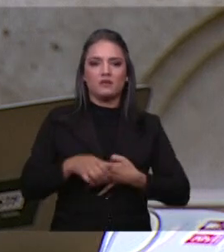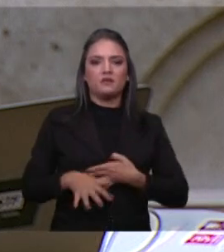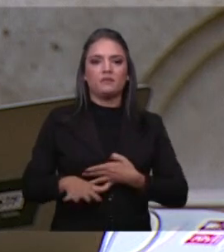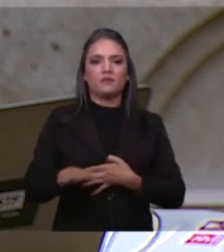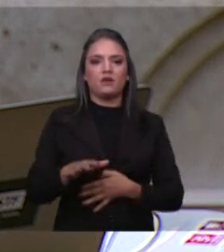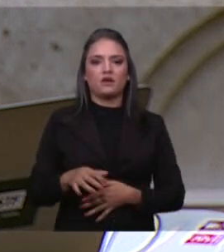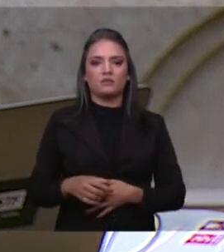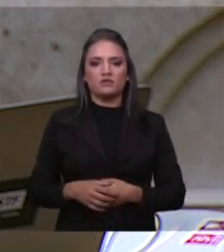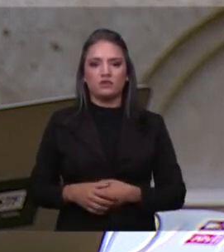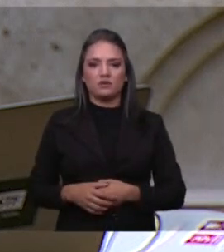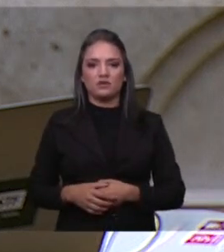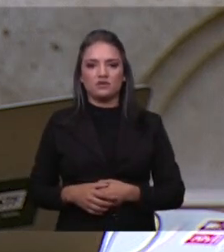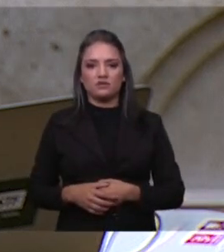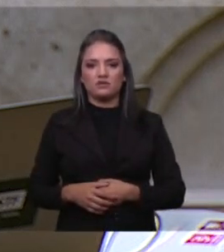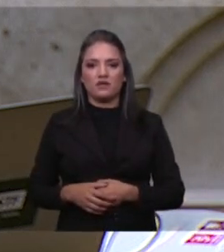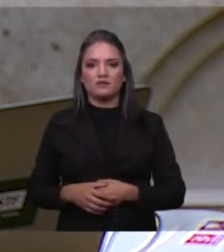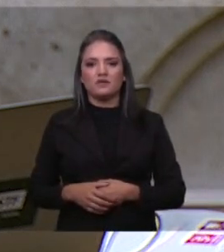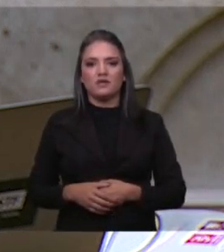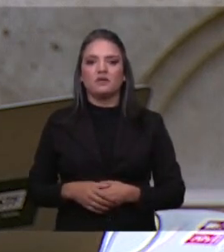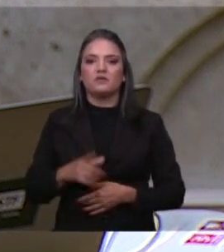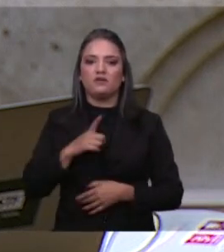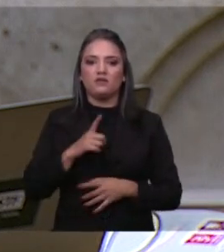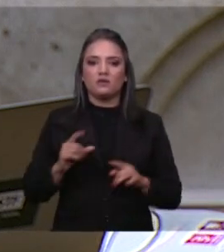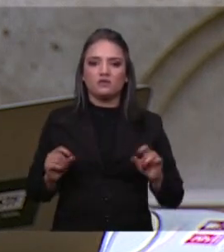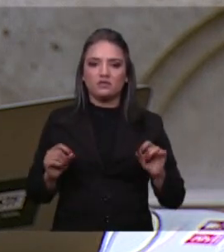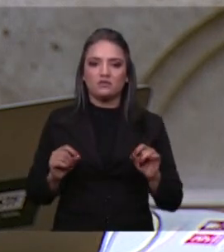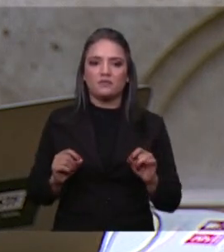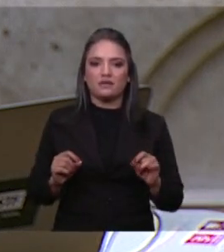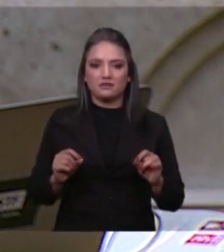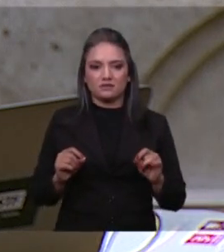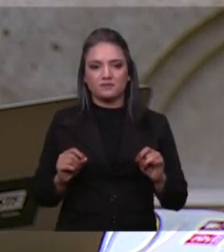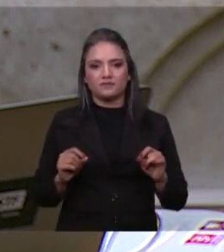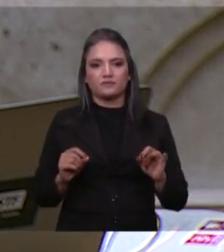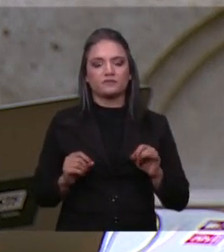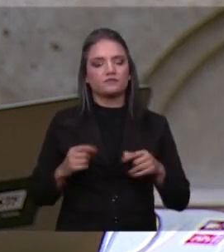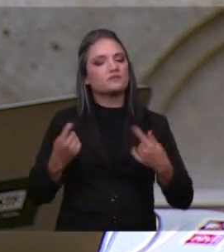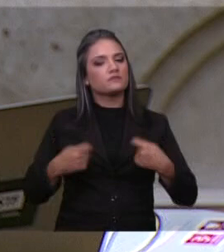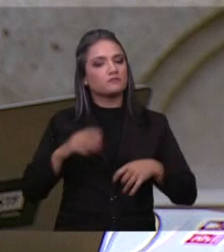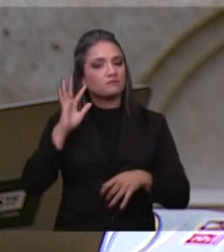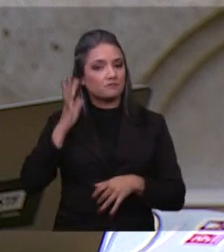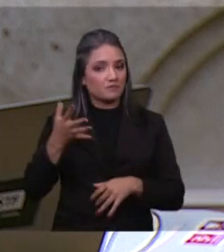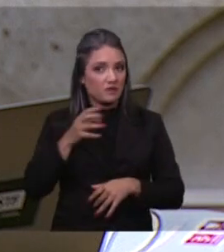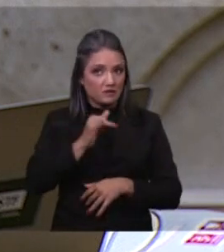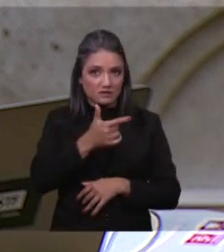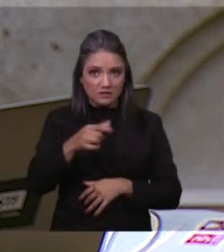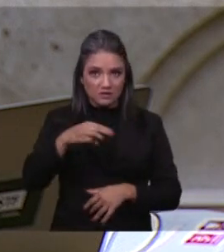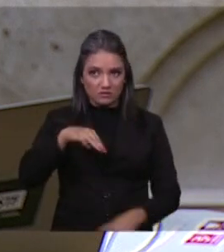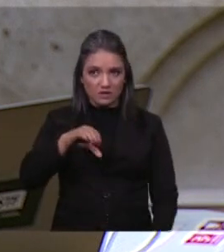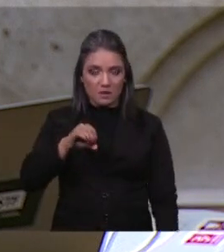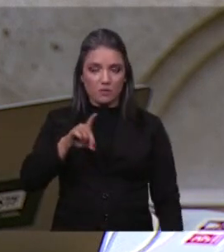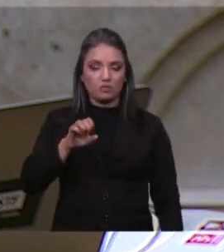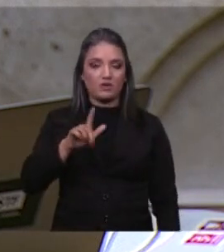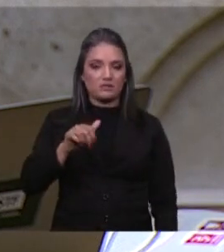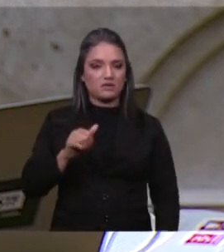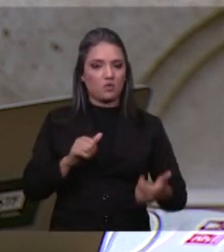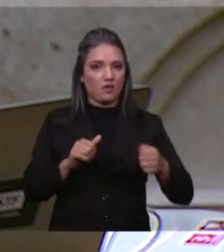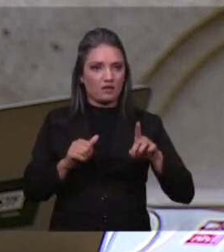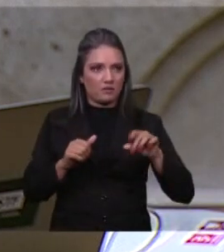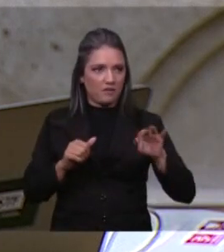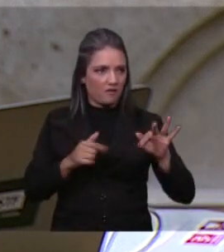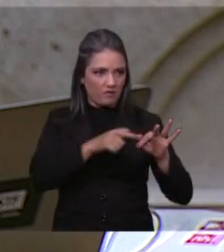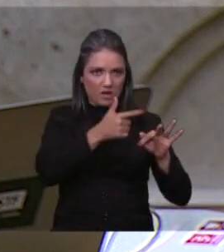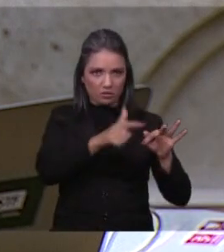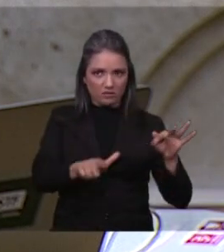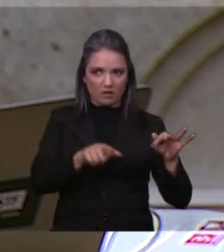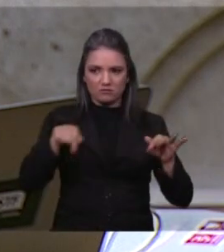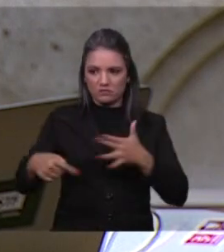Então, acho que é uma questão prévia que nós precisamos decidir. Senhor presidente. Não havendo modulação na ADPF, podemos modular